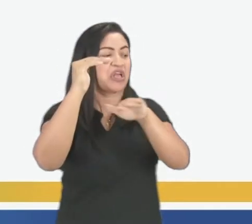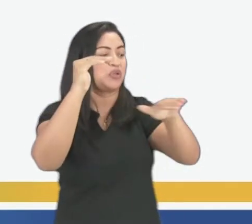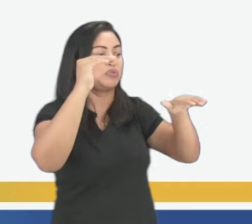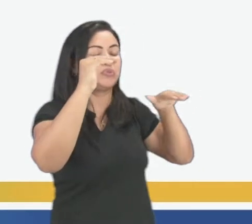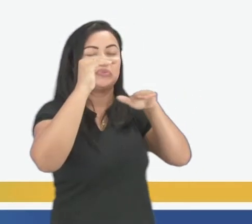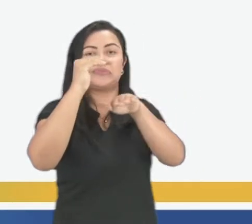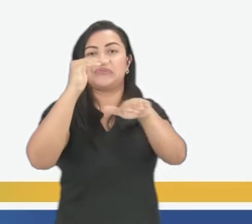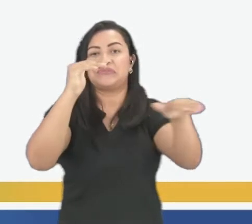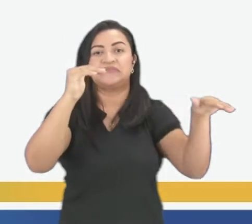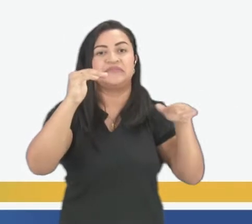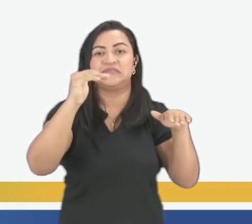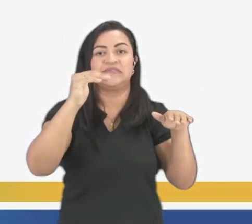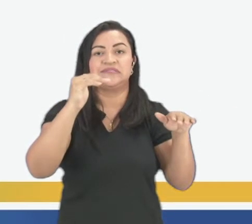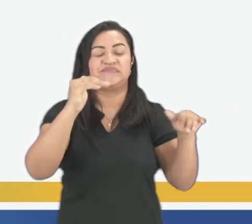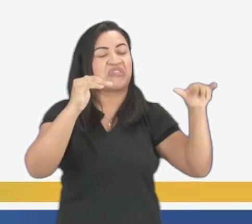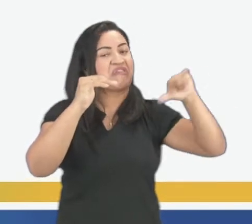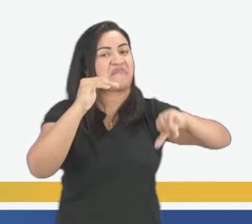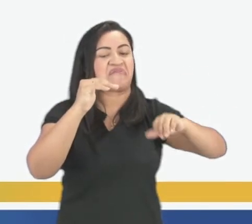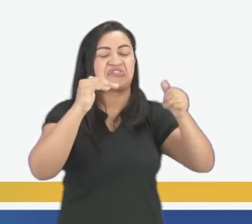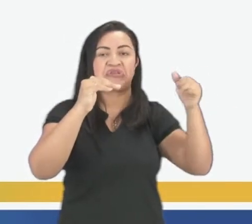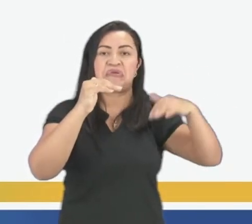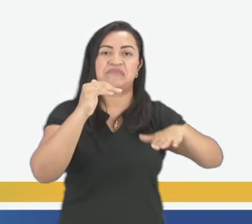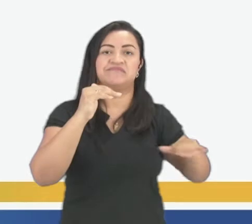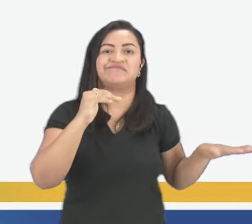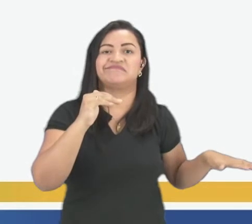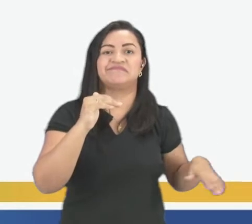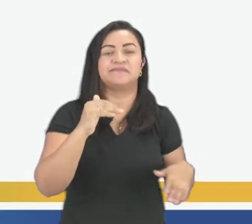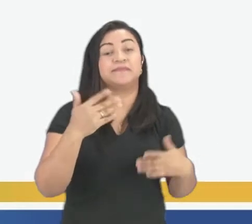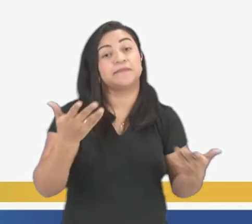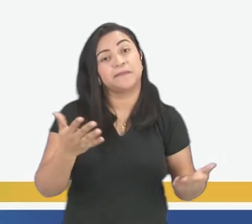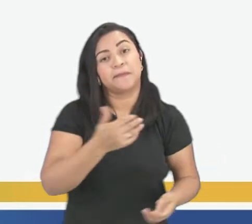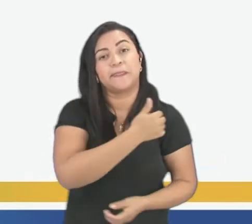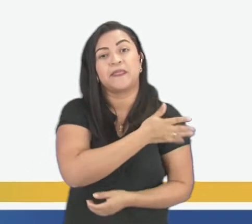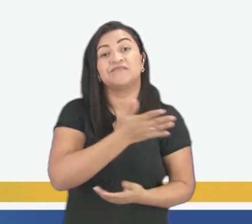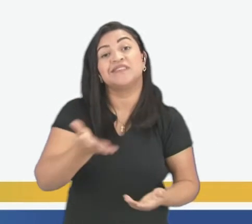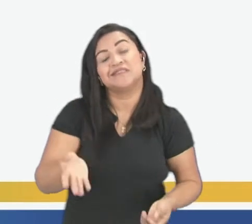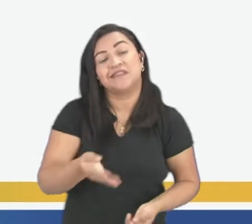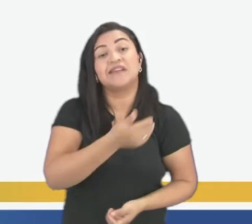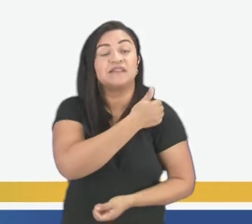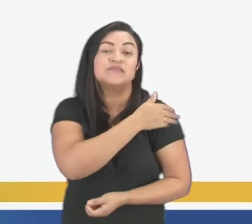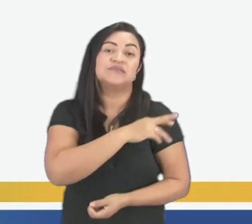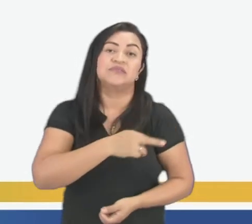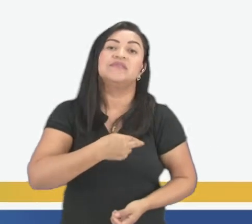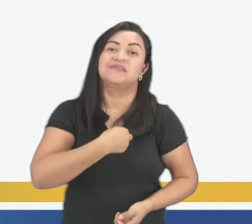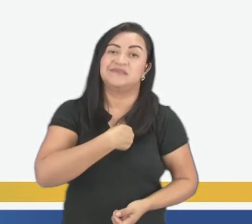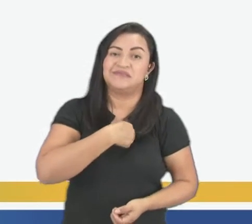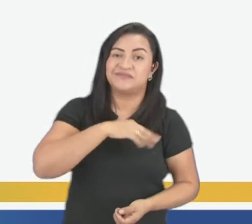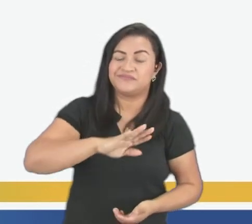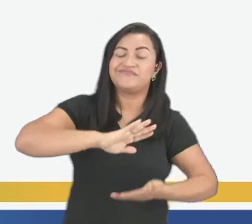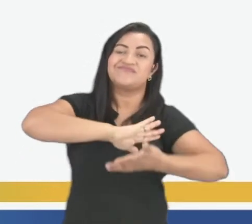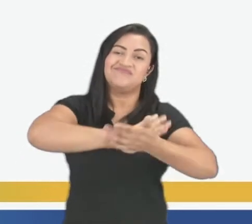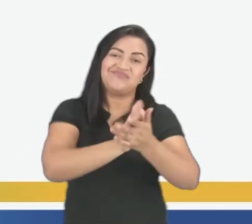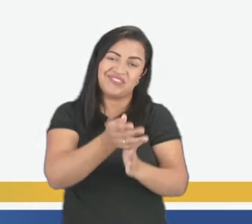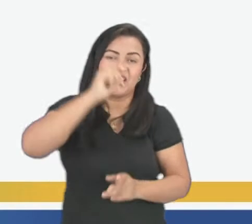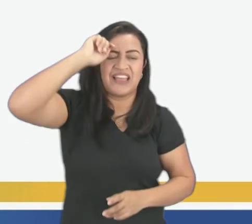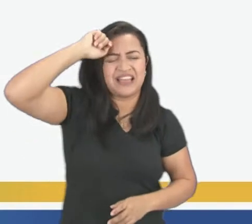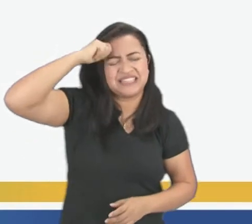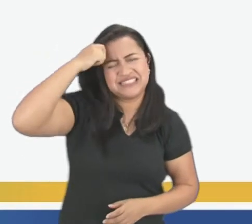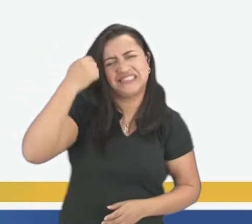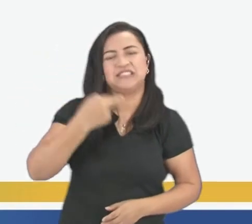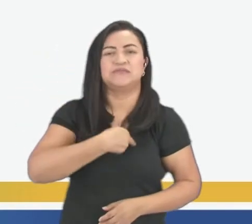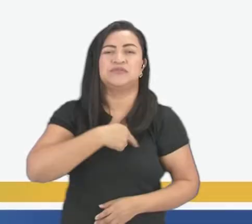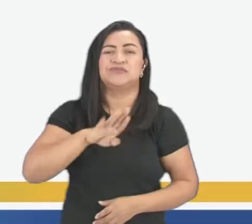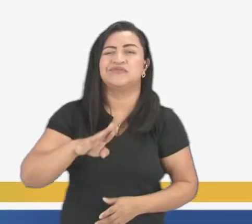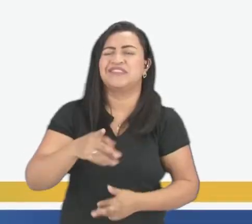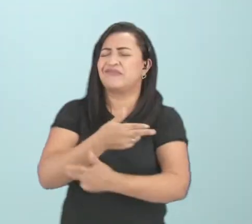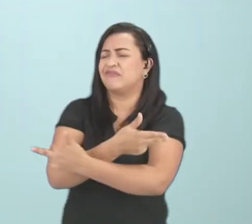e que todas as outras eram inferior. E aí nós temos a intolerância, nós temos o racismo, nós temos vários tipos de